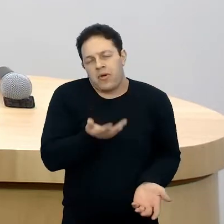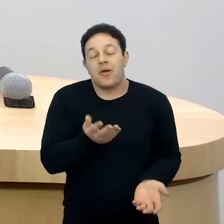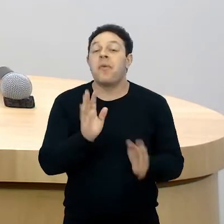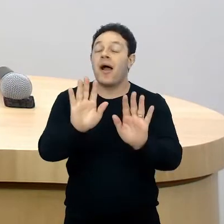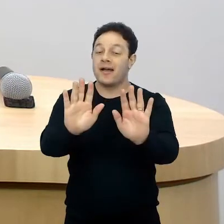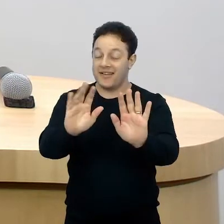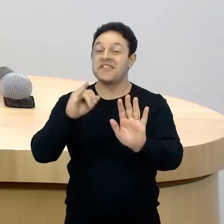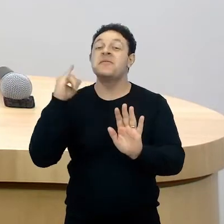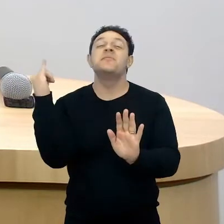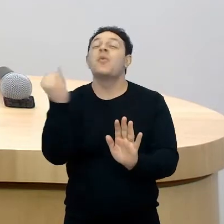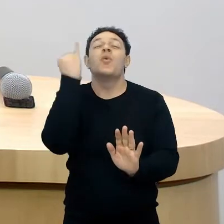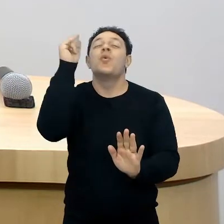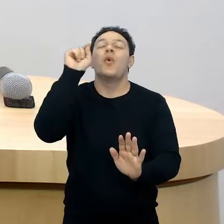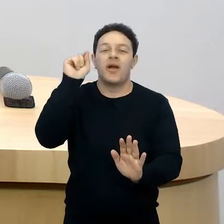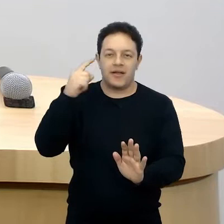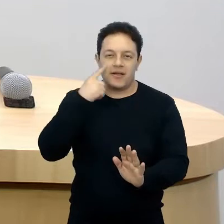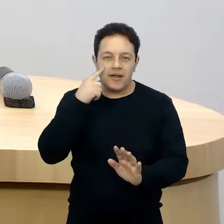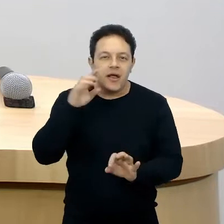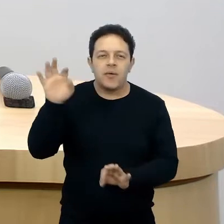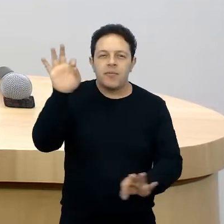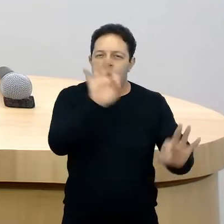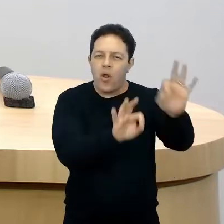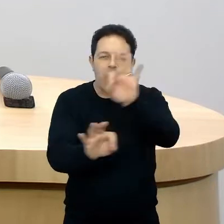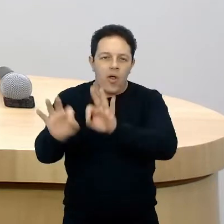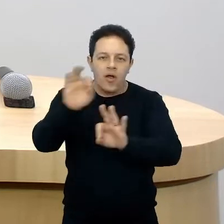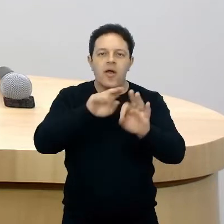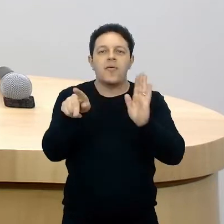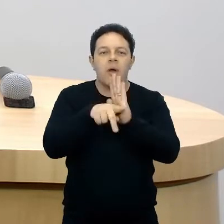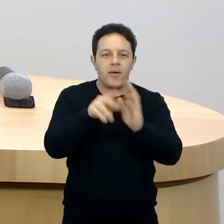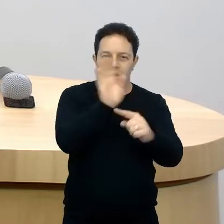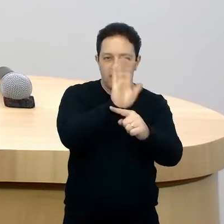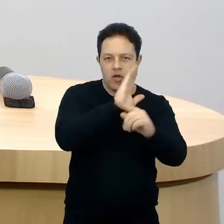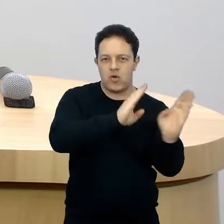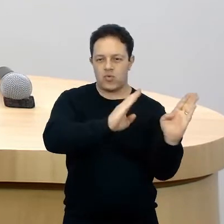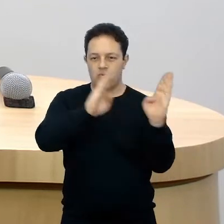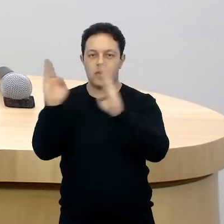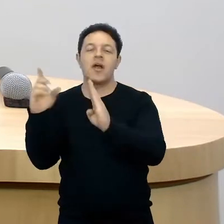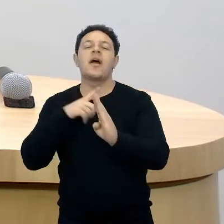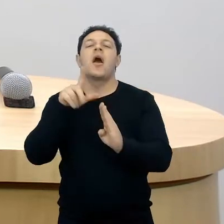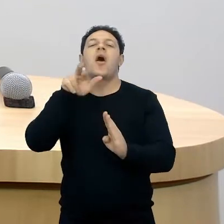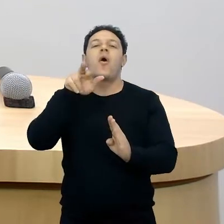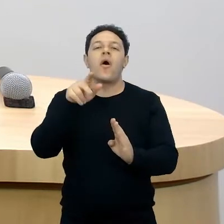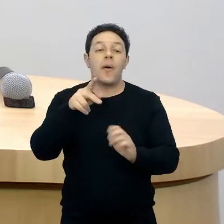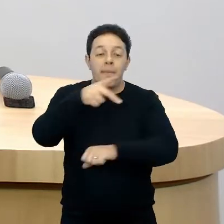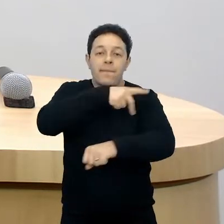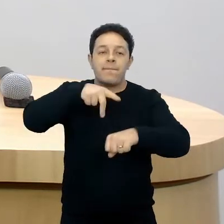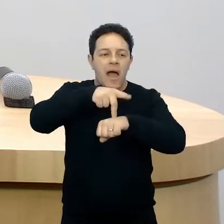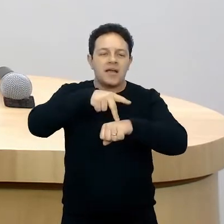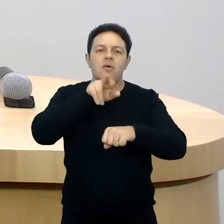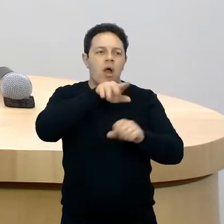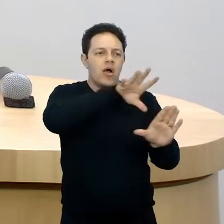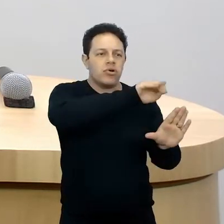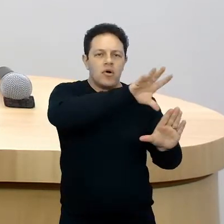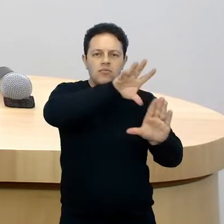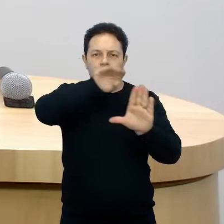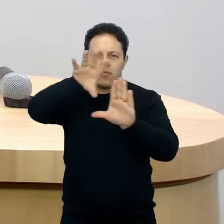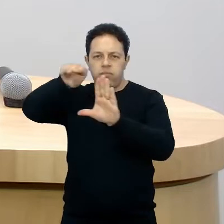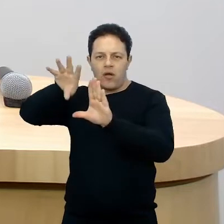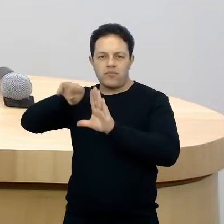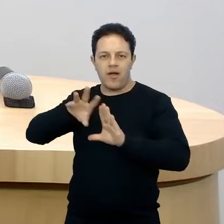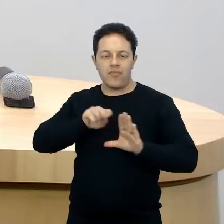lembrar. Produção cinematográfica, ela faz um raio-x do país. E isso